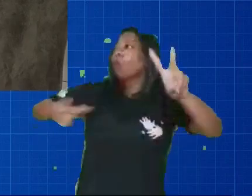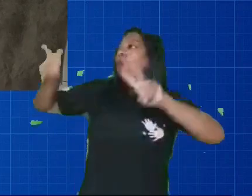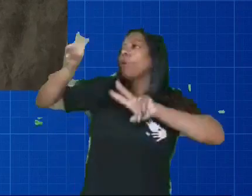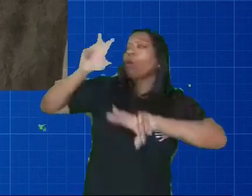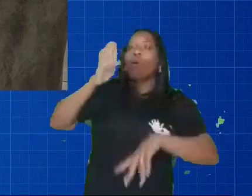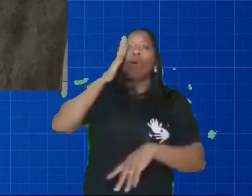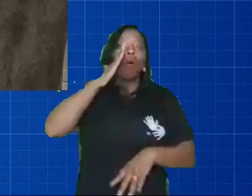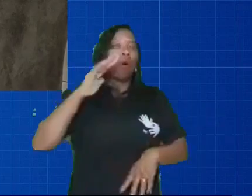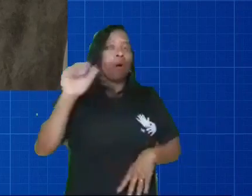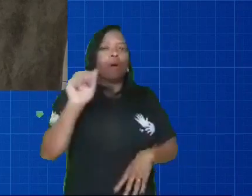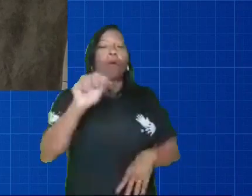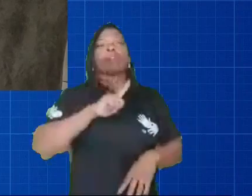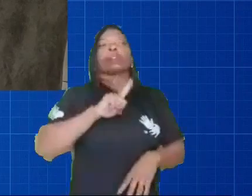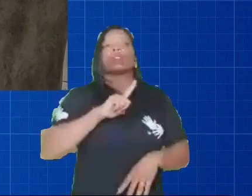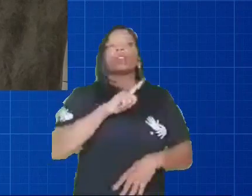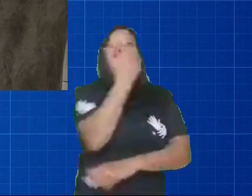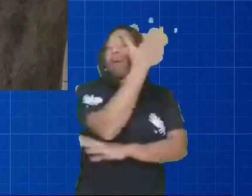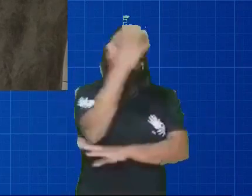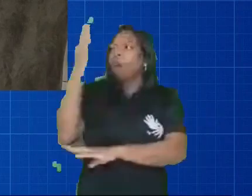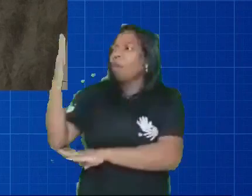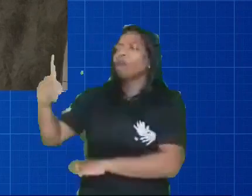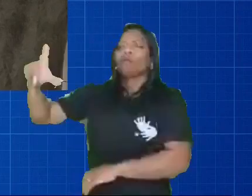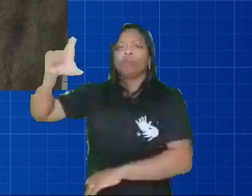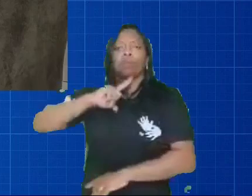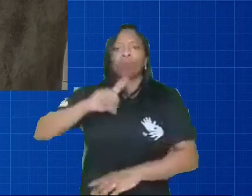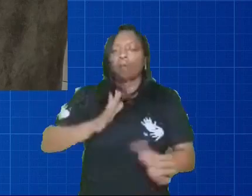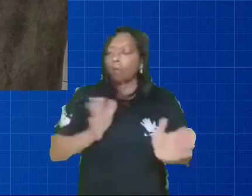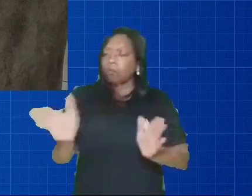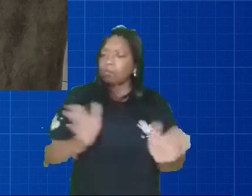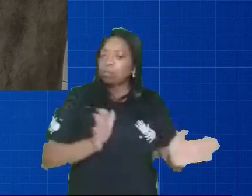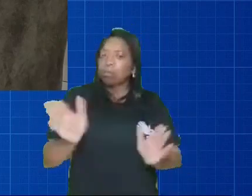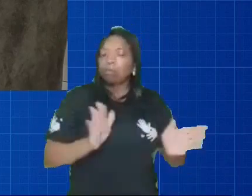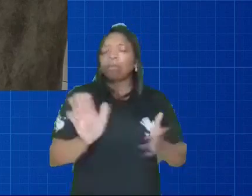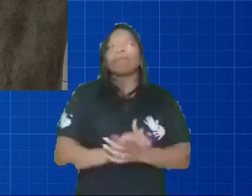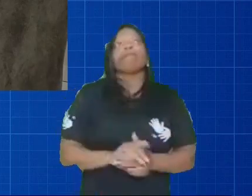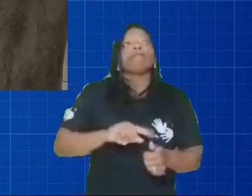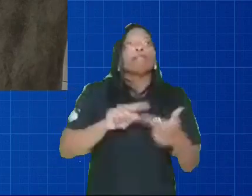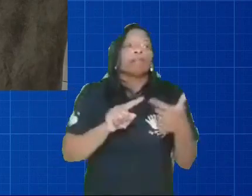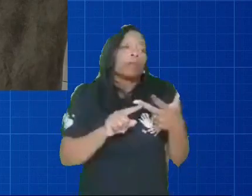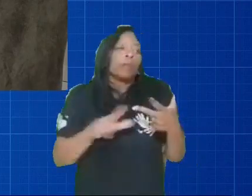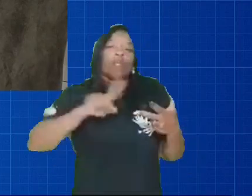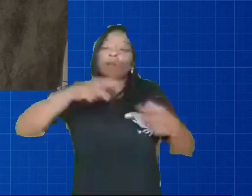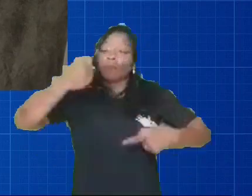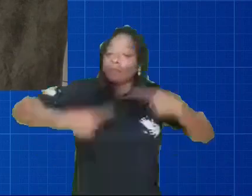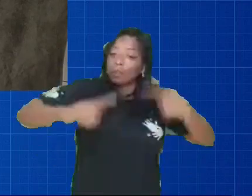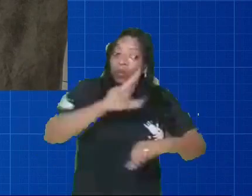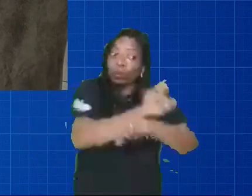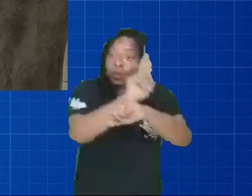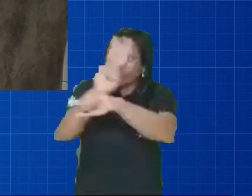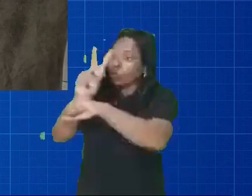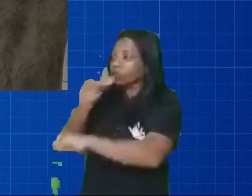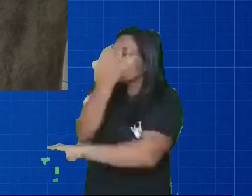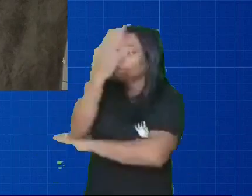da arborização, a questão da acessibilidade, a questão da própria política das campanhas de cuidado com o meio ambiente, se